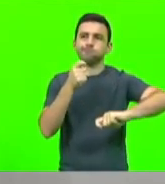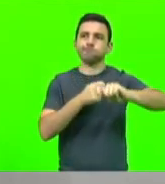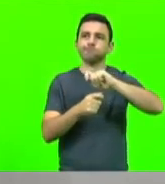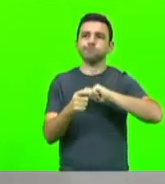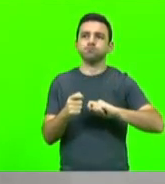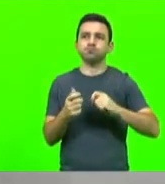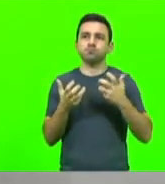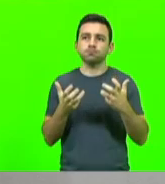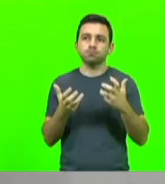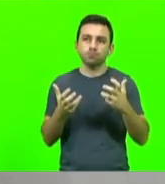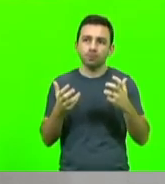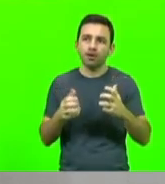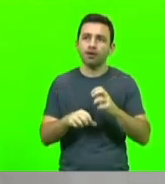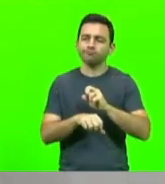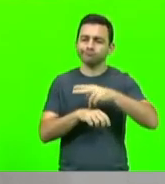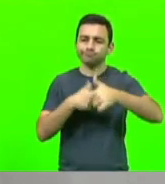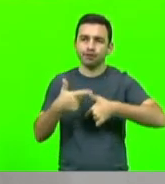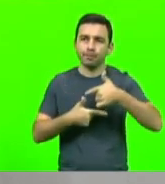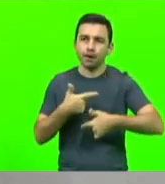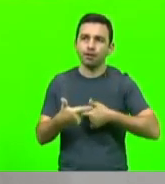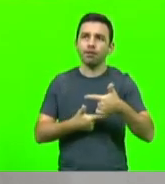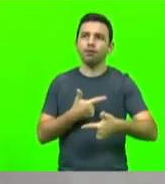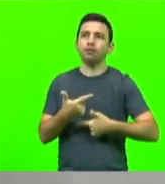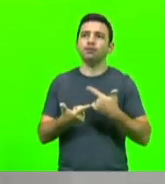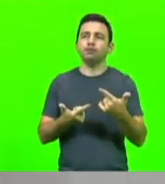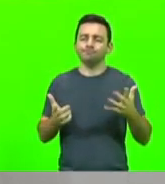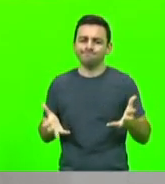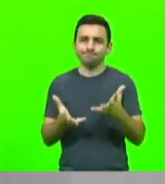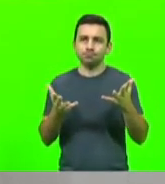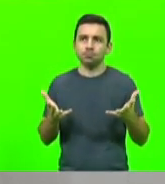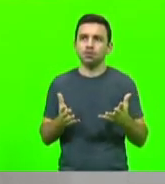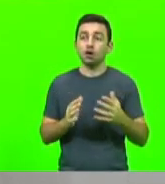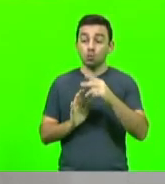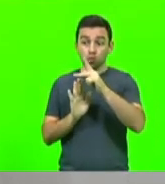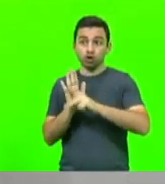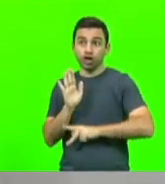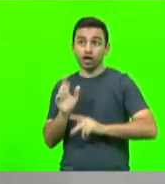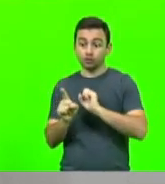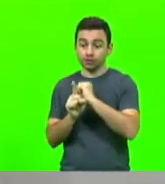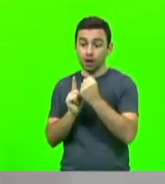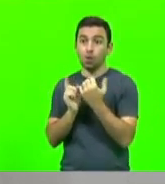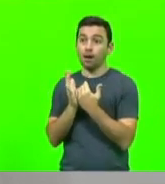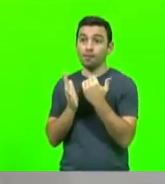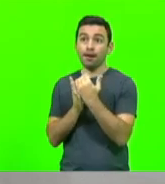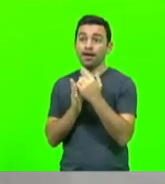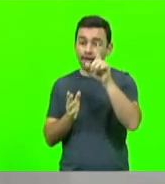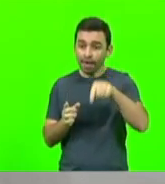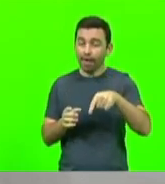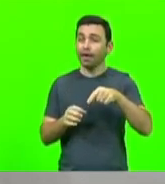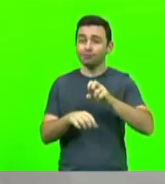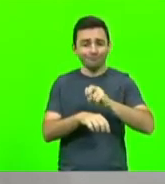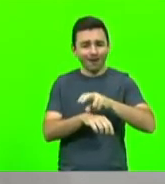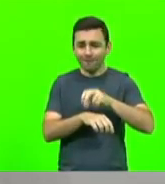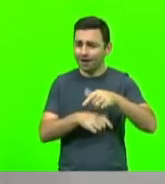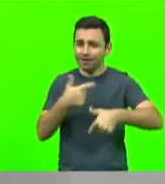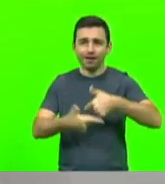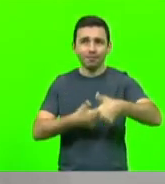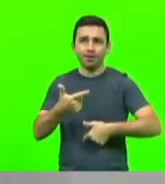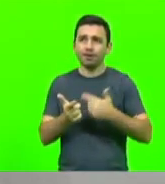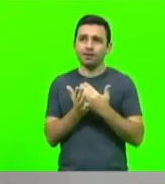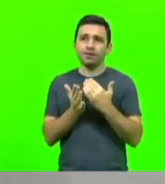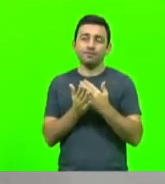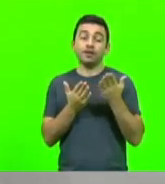gerar empregos. Não existe projeto social maior do que o gerar empregos. Joinville ela